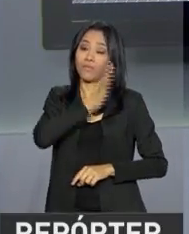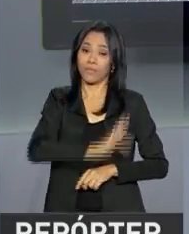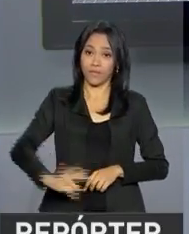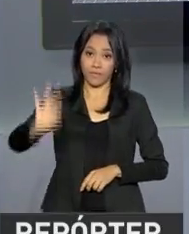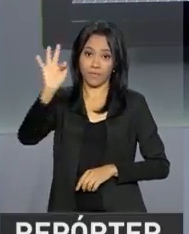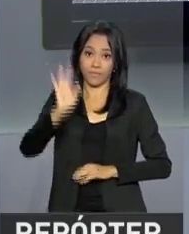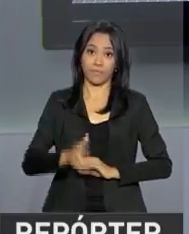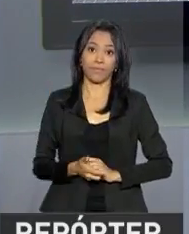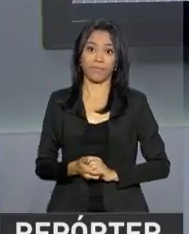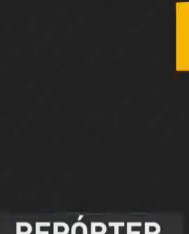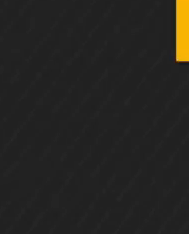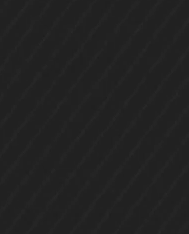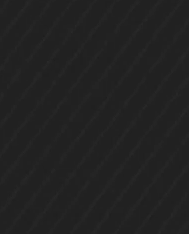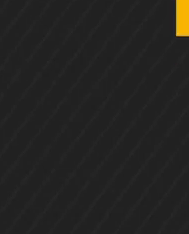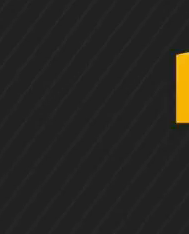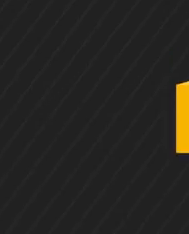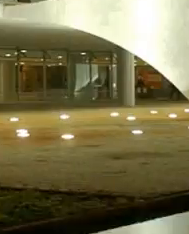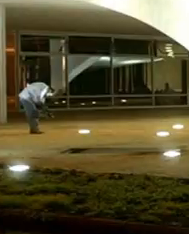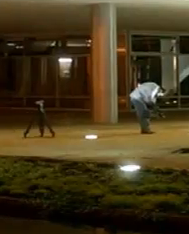federal